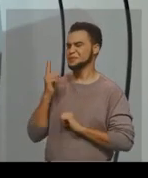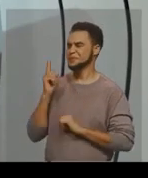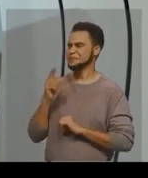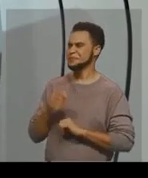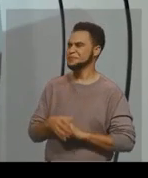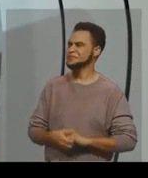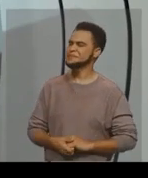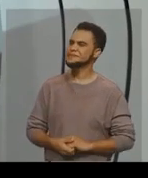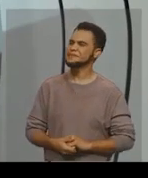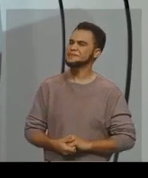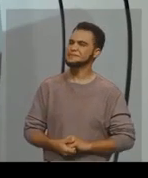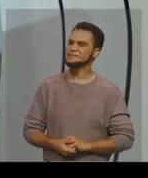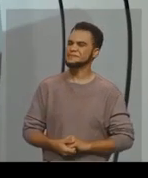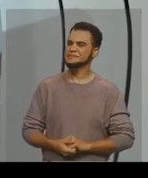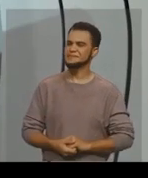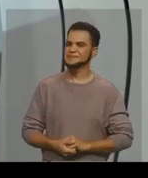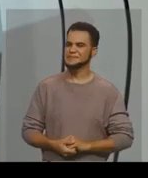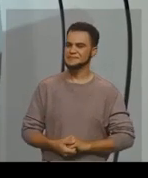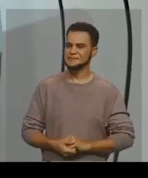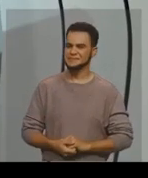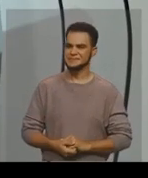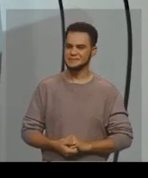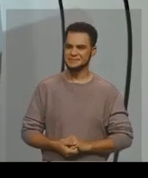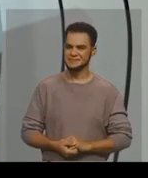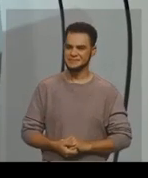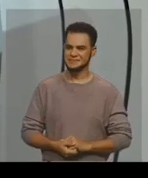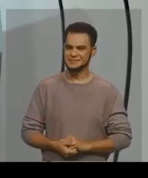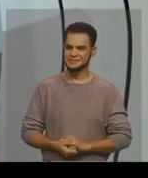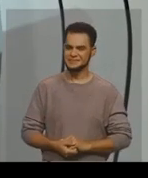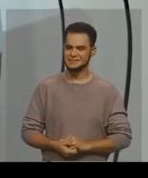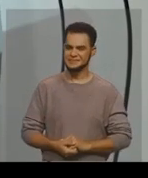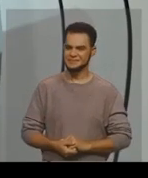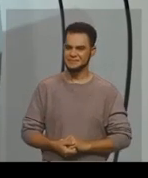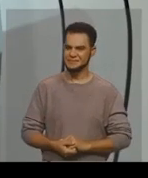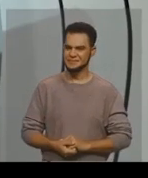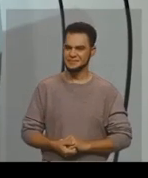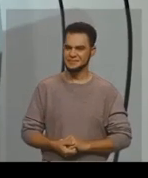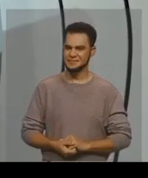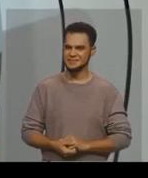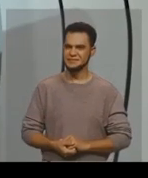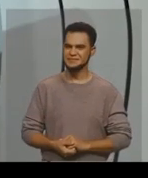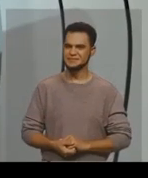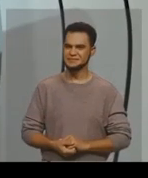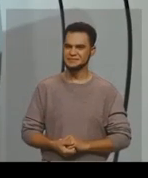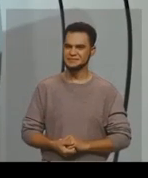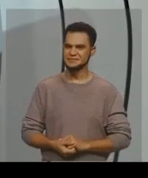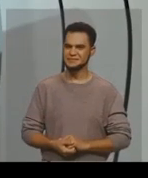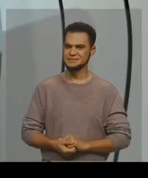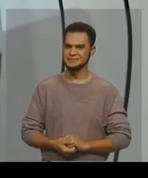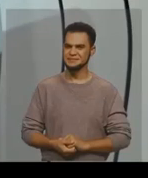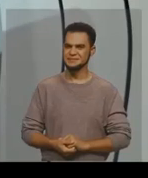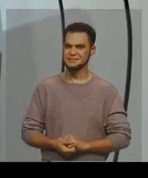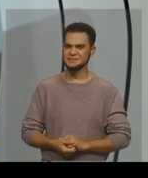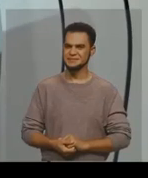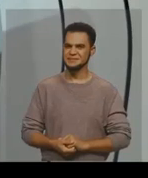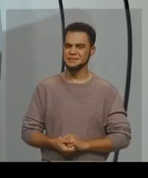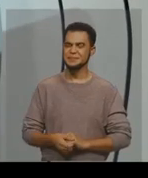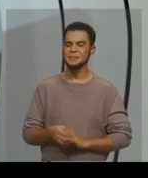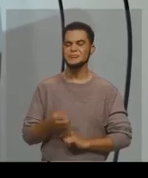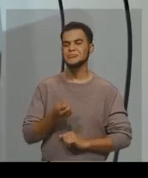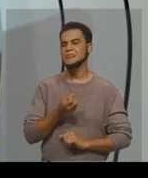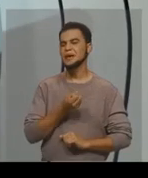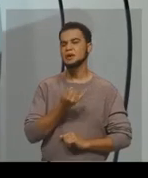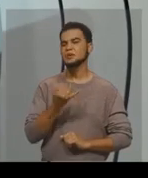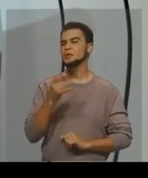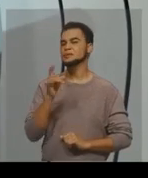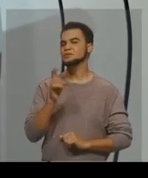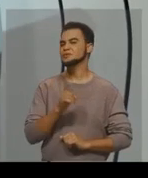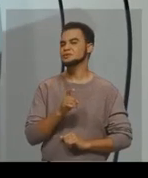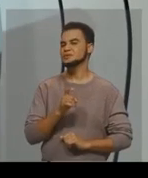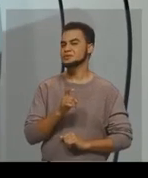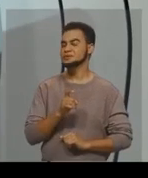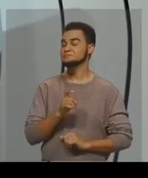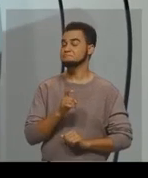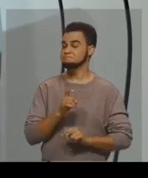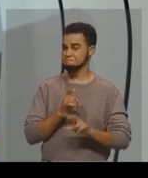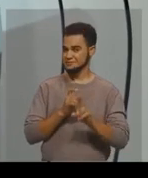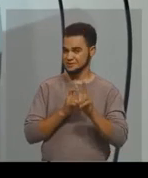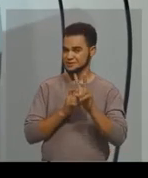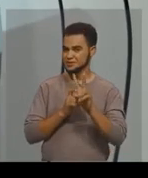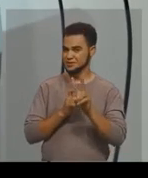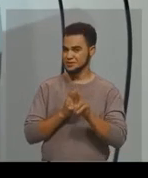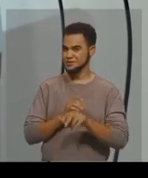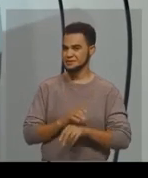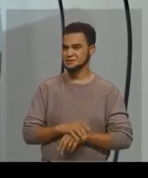X mais x. Quantos x que eu tenho? 2, não é? Então,